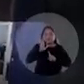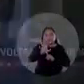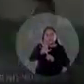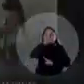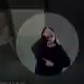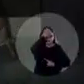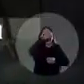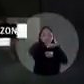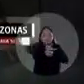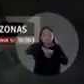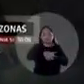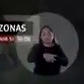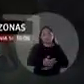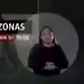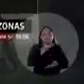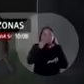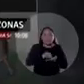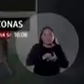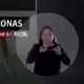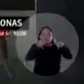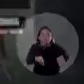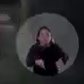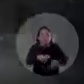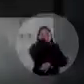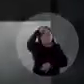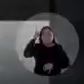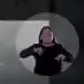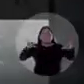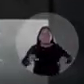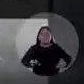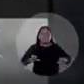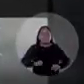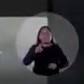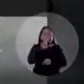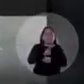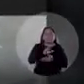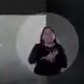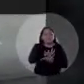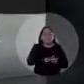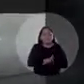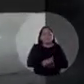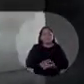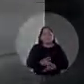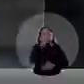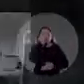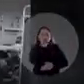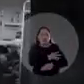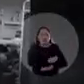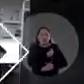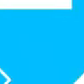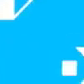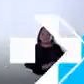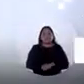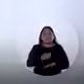mostrando hospitais lotados, falta de leitos, pessoas sofrendo sem atendimento. Um total descaso com